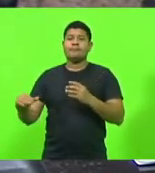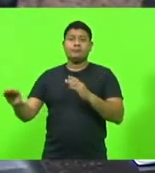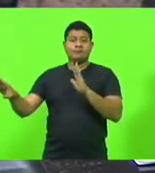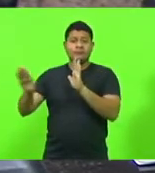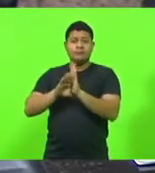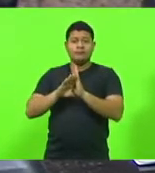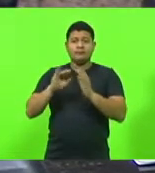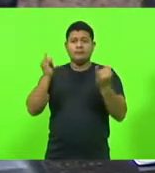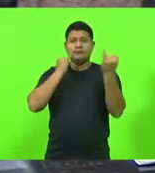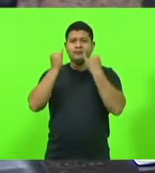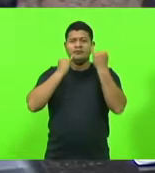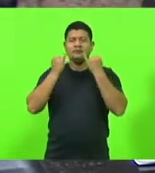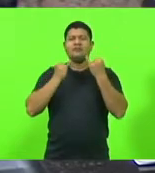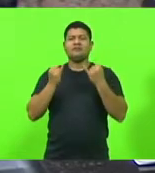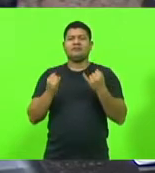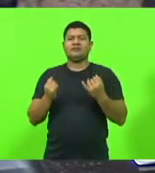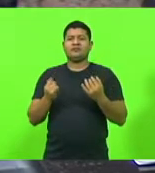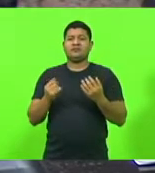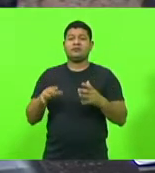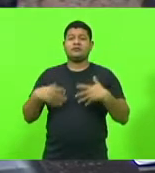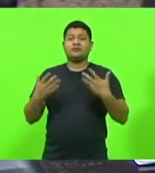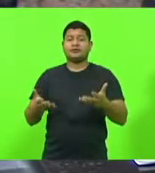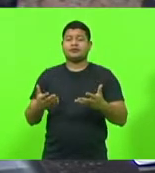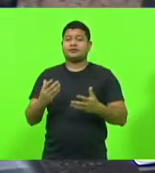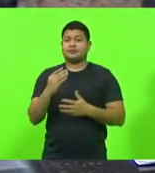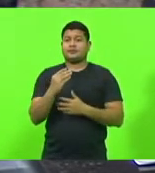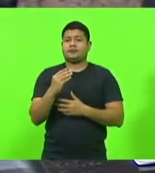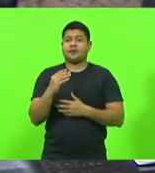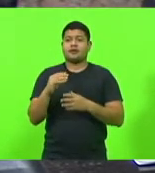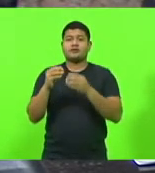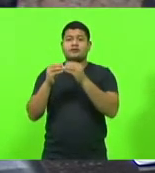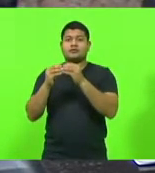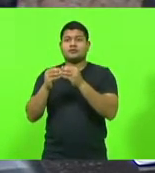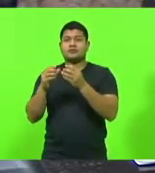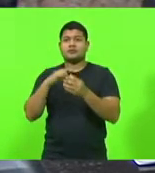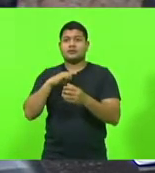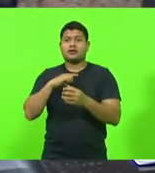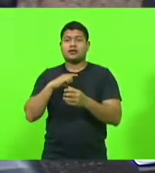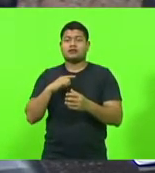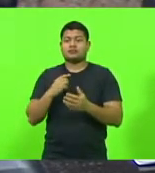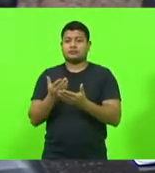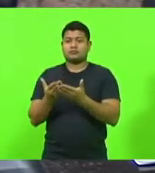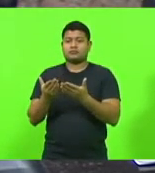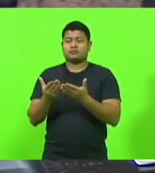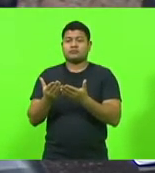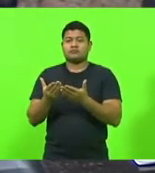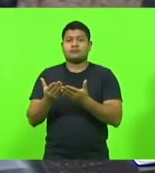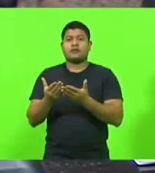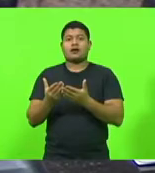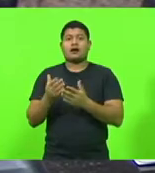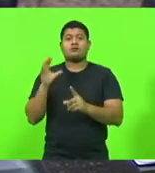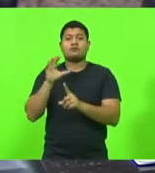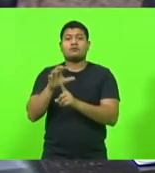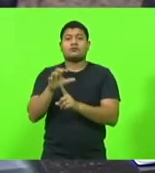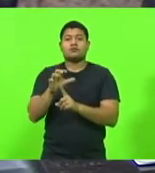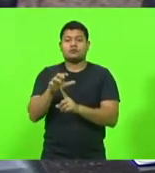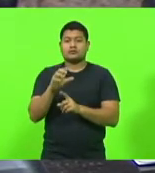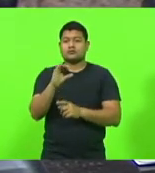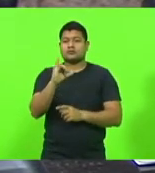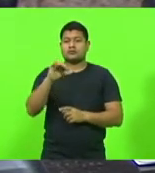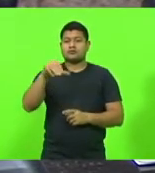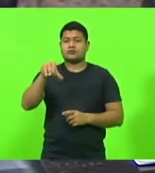o impacto do ICMS da gasolina no orçamento, para ver até onde o Estado pode deixar de